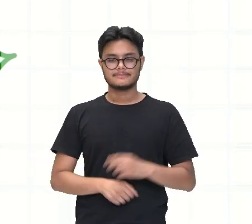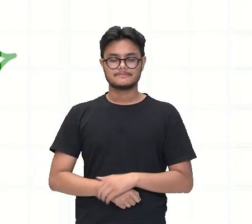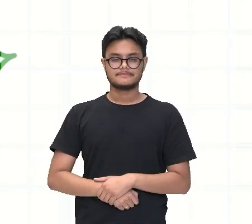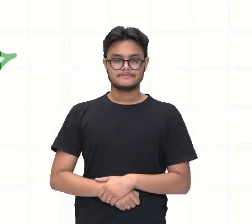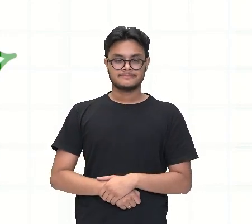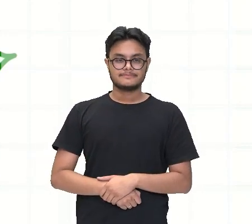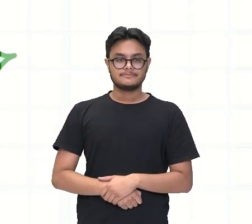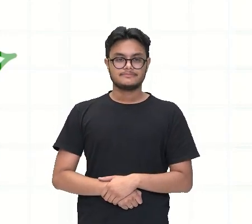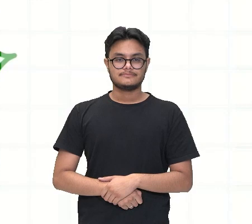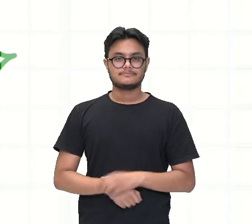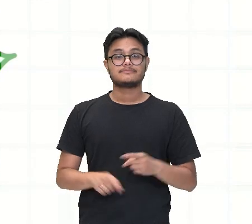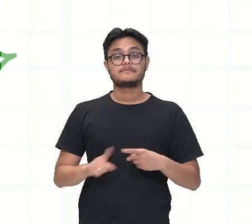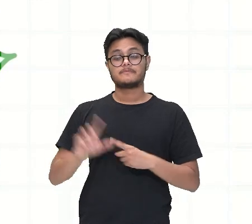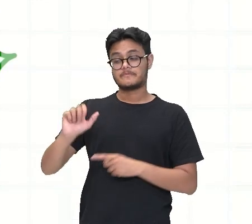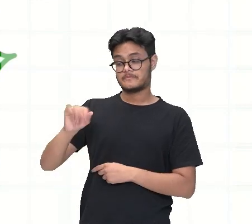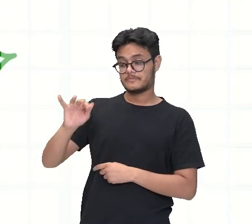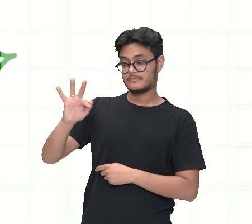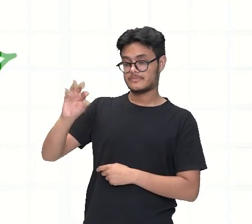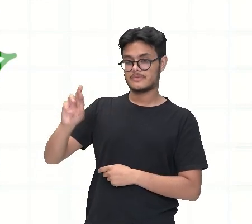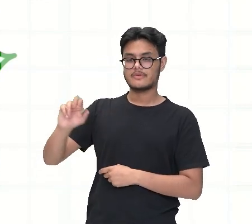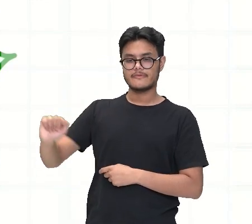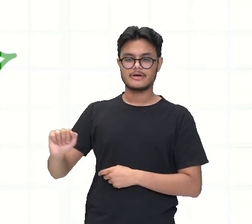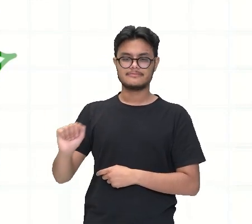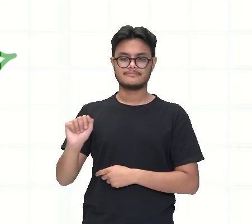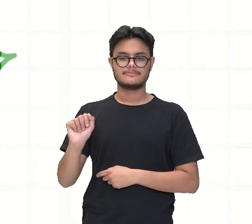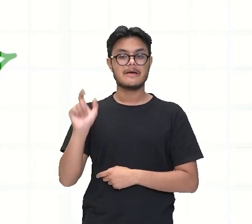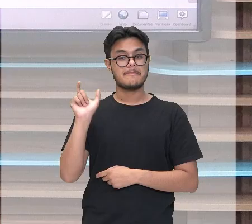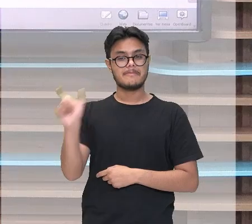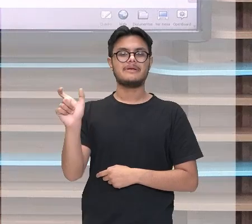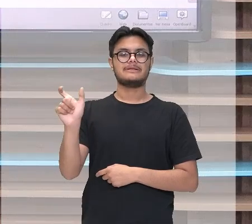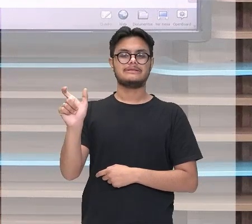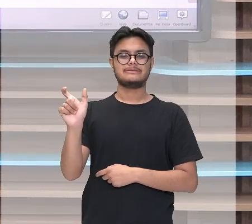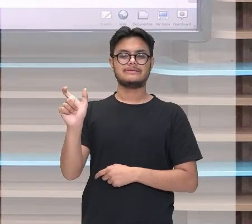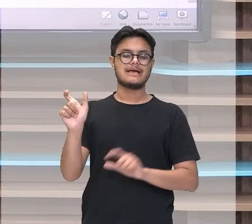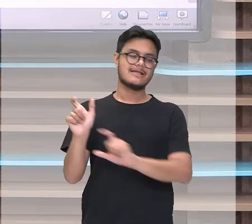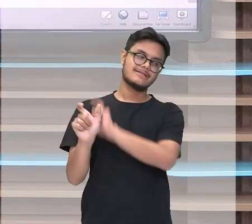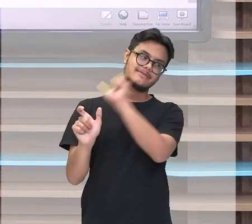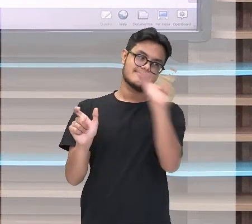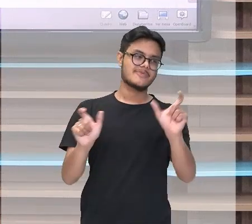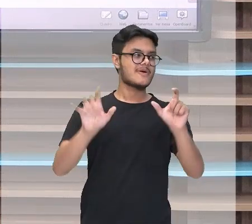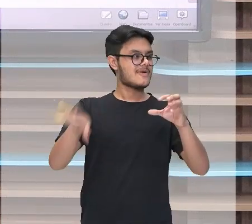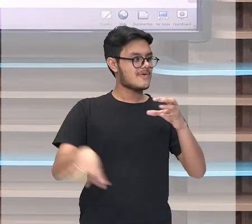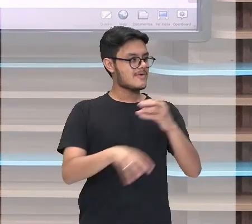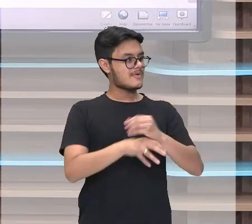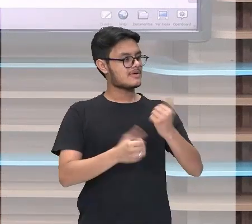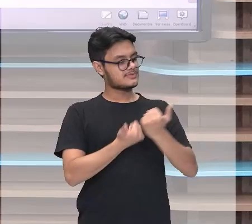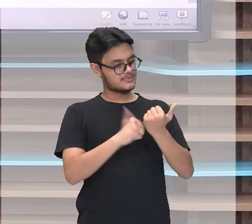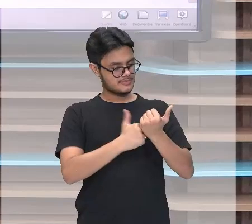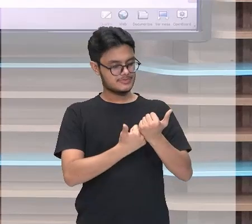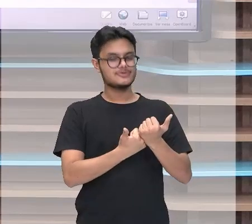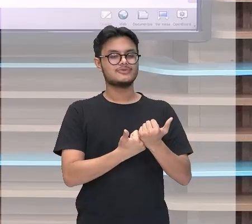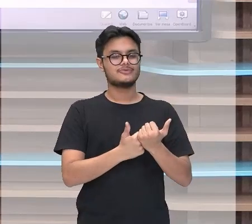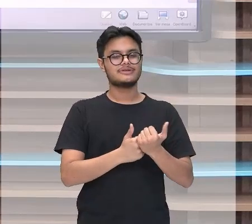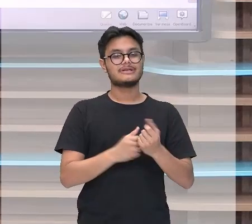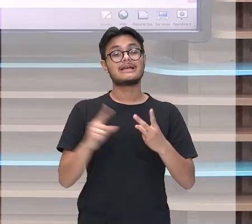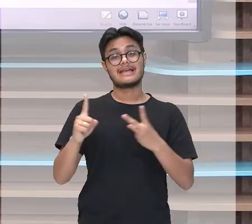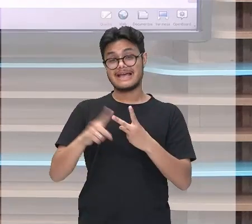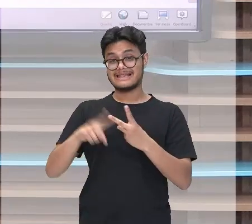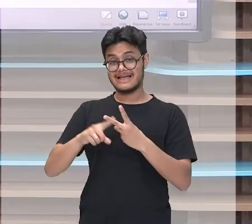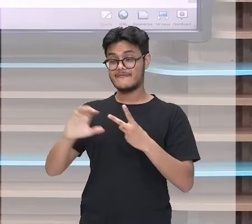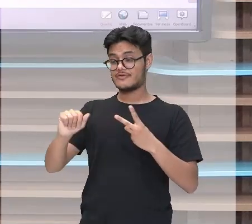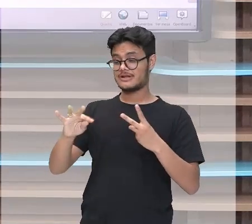A anáfora faz referência assim, primeiro aparece o termo e depois aparece o elemento que faz referência,